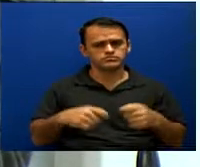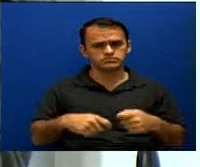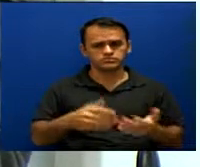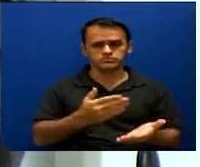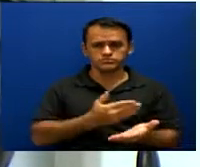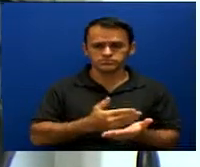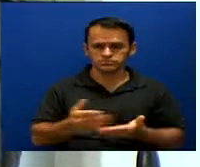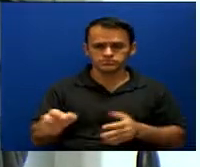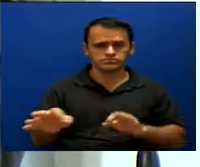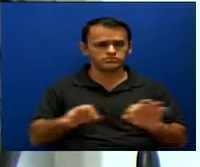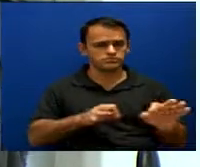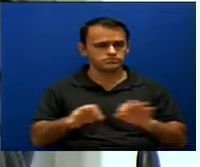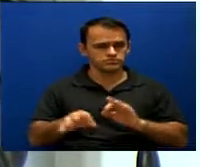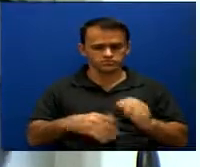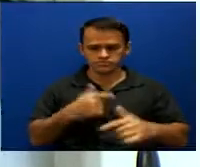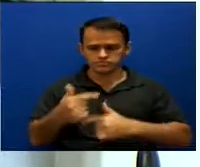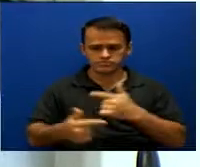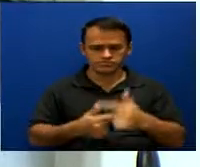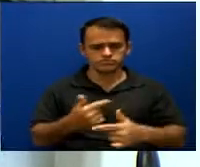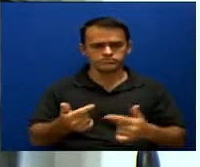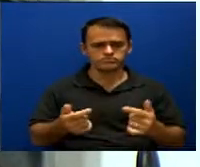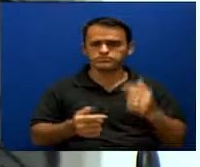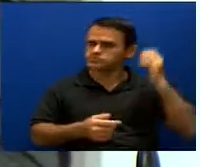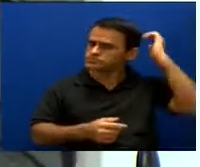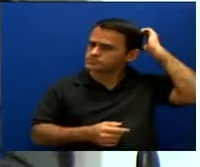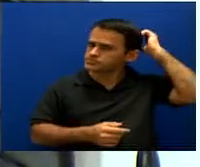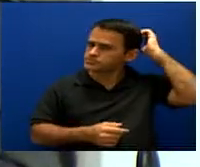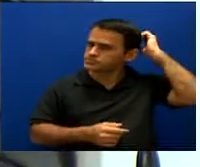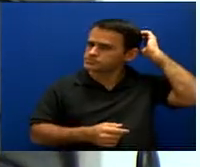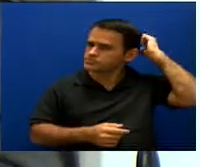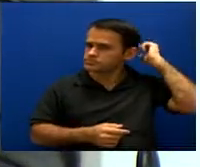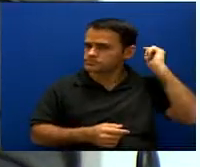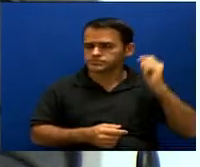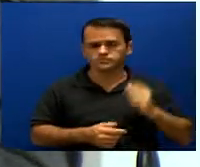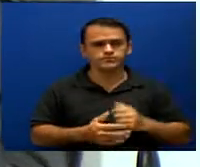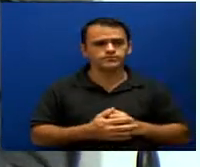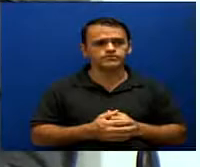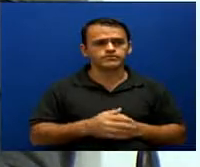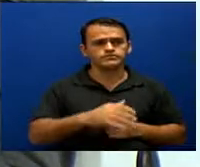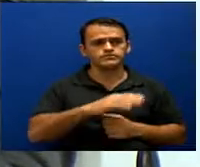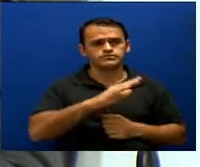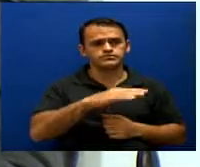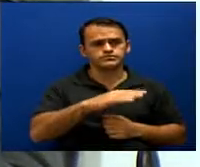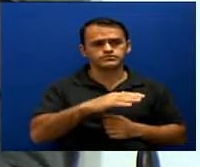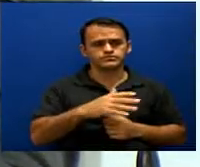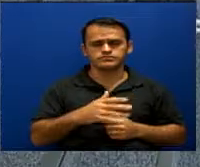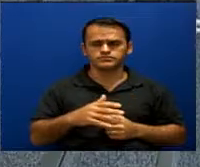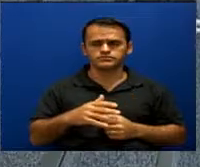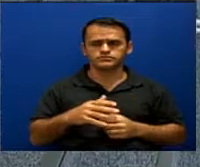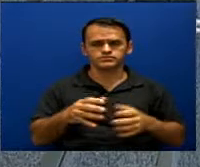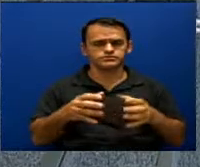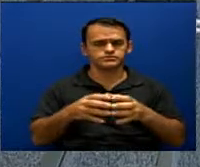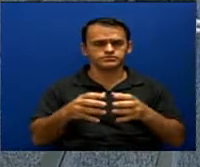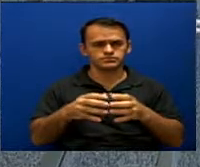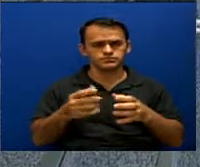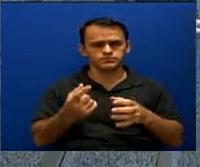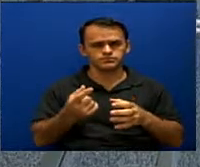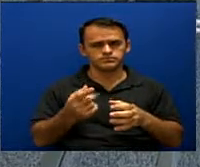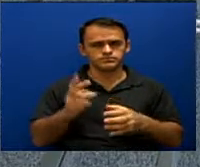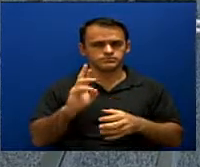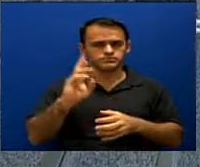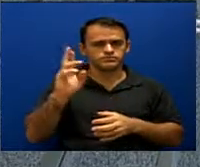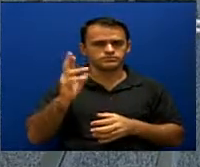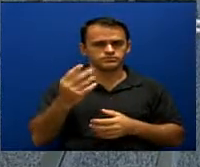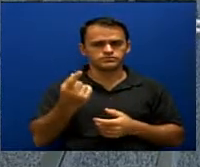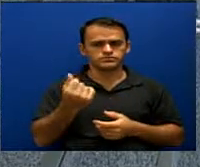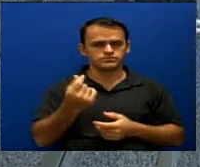trabalhar isso, porque já houve o entendimento. Pastor, se o senhor permitir, vamos abrir para os meninos da Comissão de Finanças, que